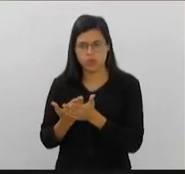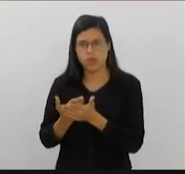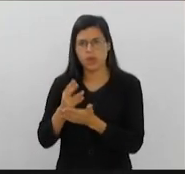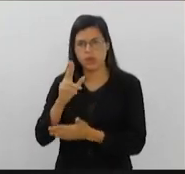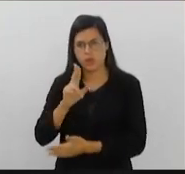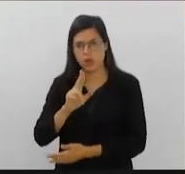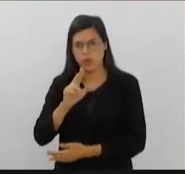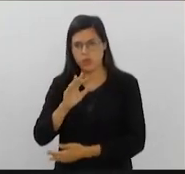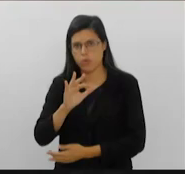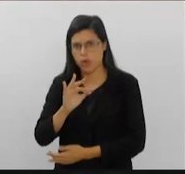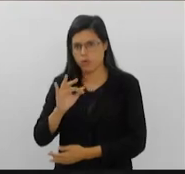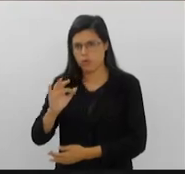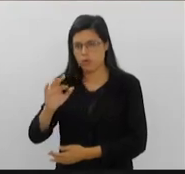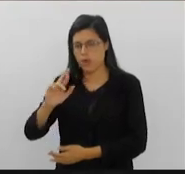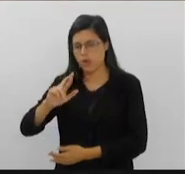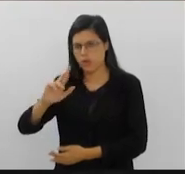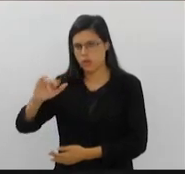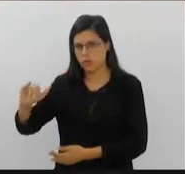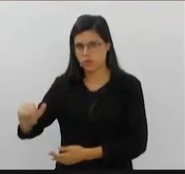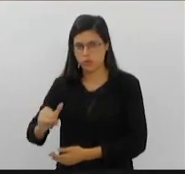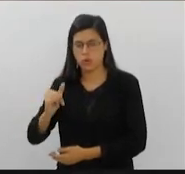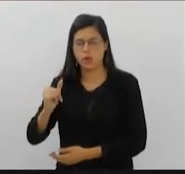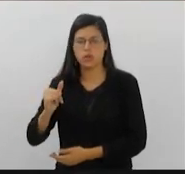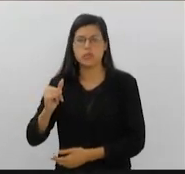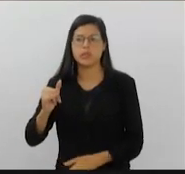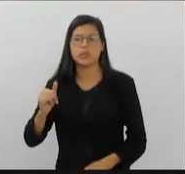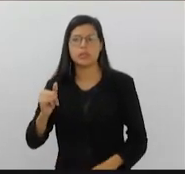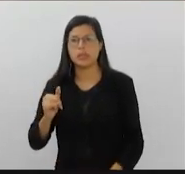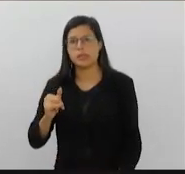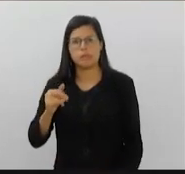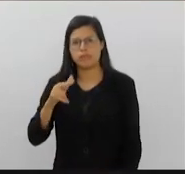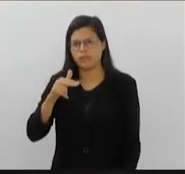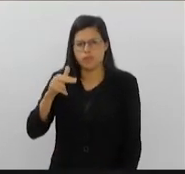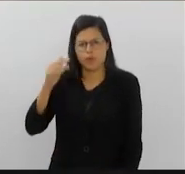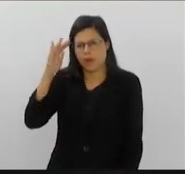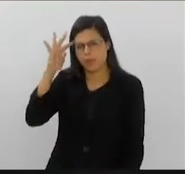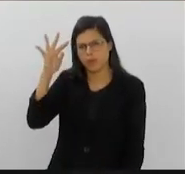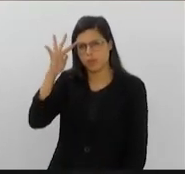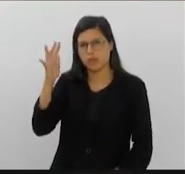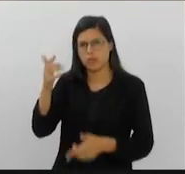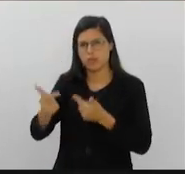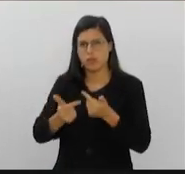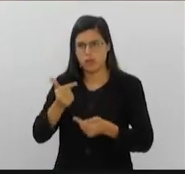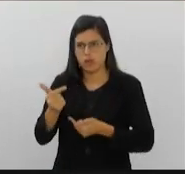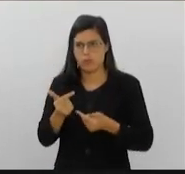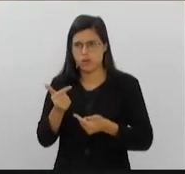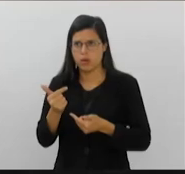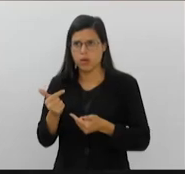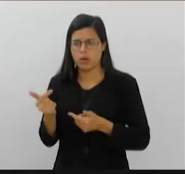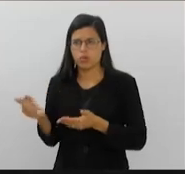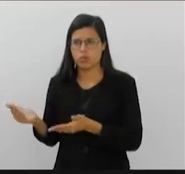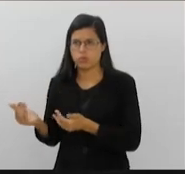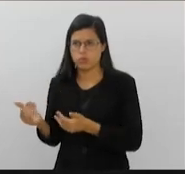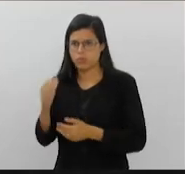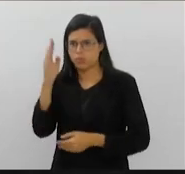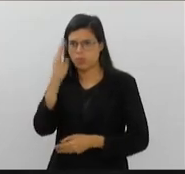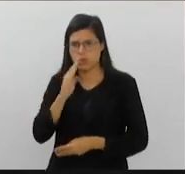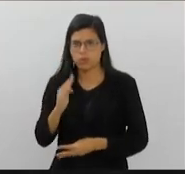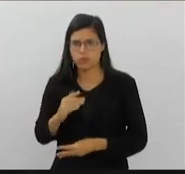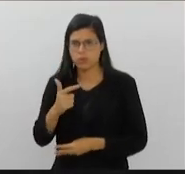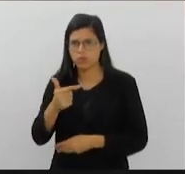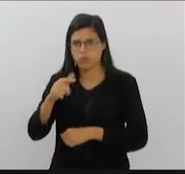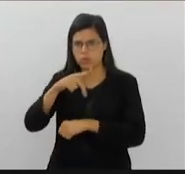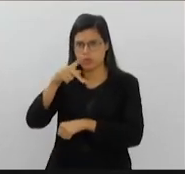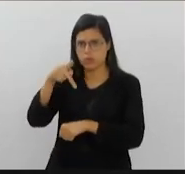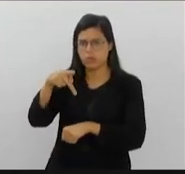Seropédica, e nunca imaginei que eu poderia trabalhar com juventude no Brasil, quanto mais em outros países. E ao longo